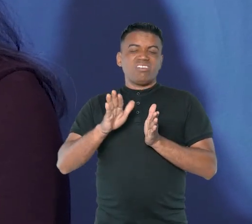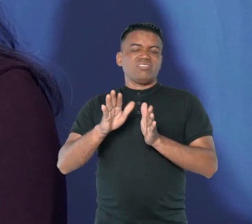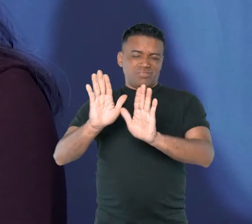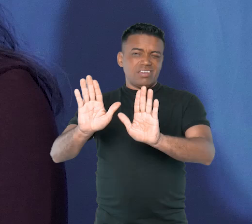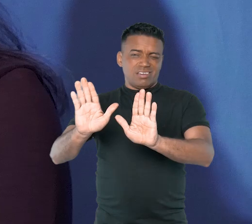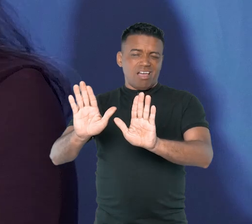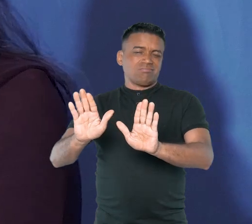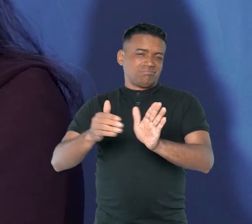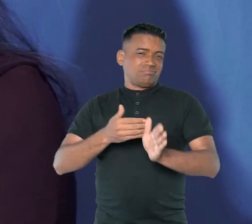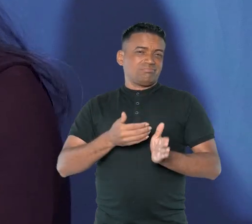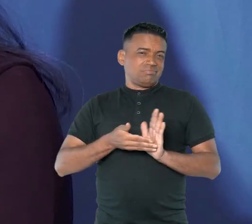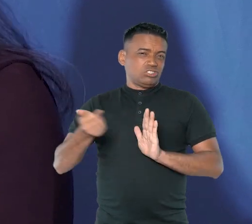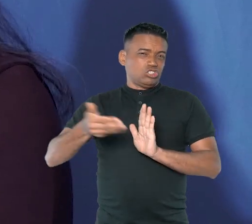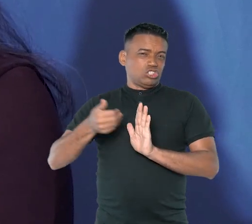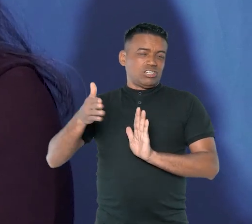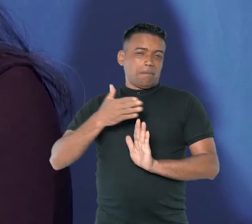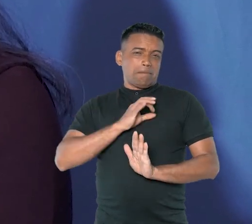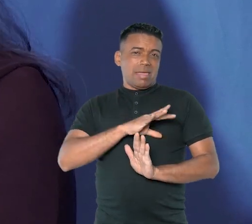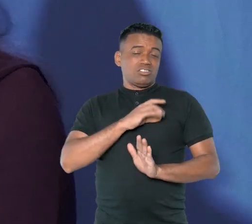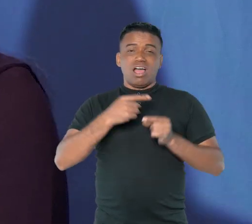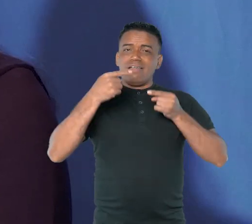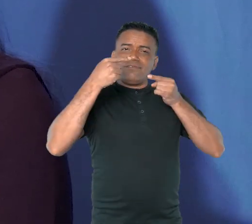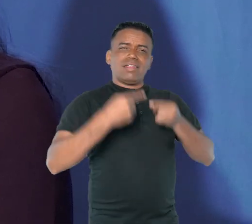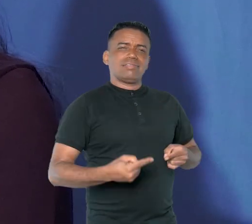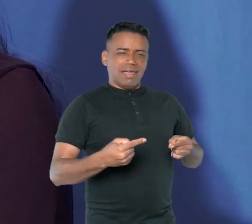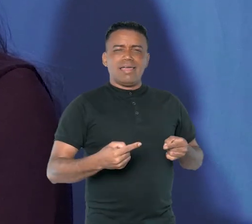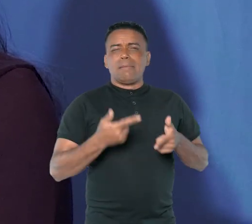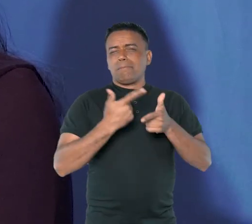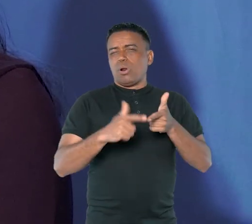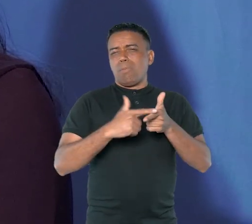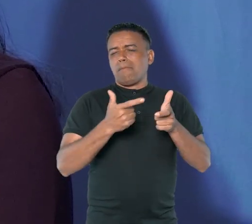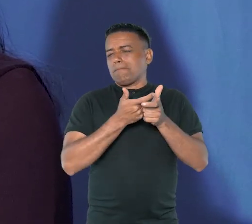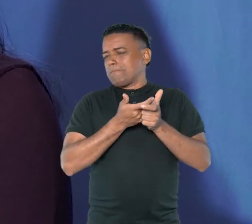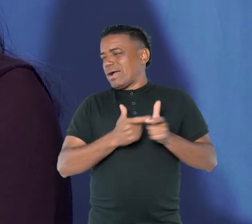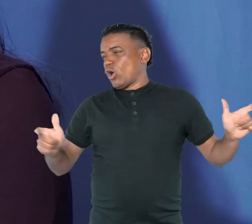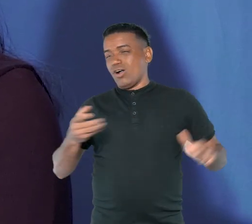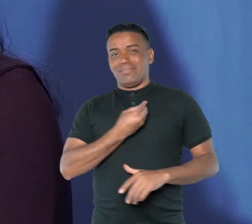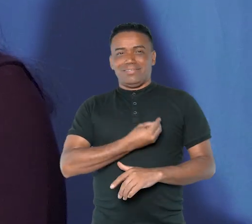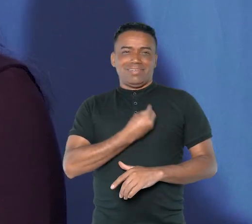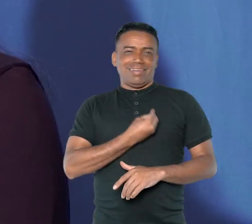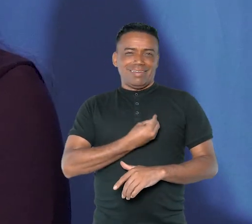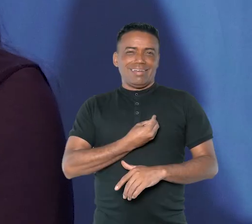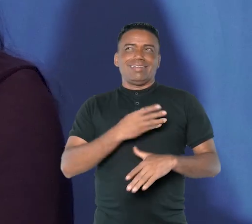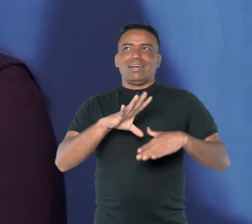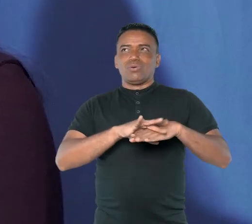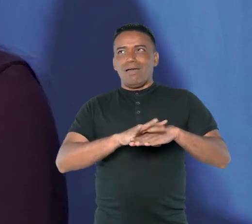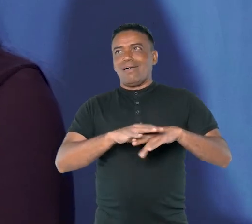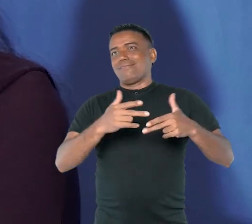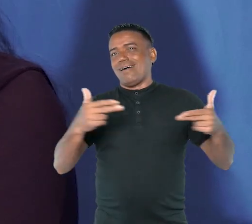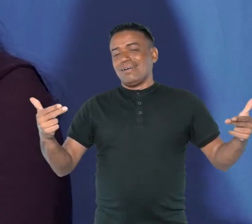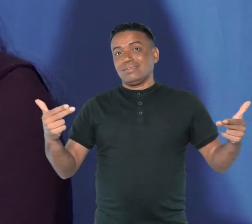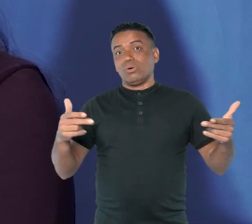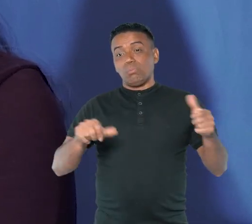vocês existem, mas eu já enfrentei monstros maiores, assim. Então, eu acho que isso muda um pouco a